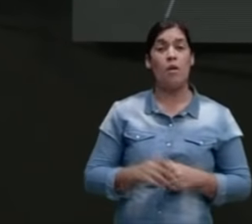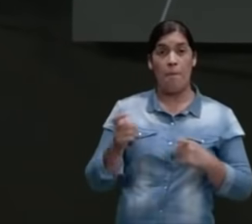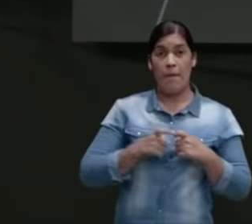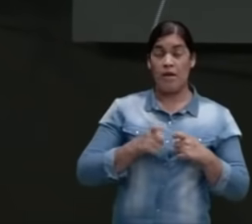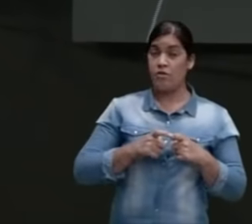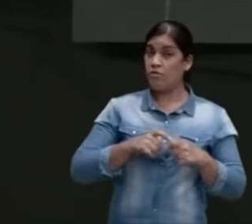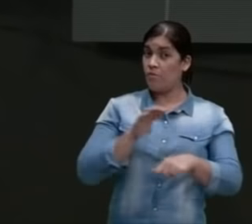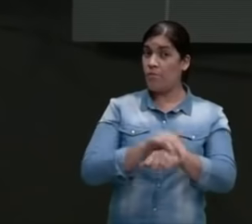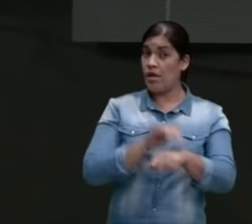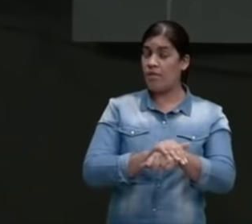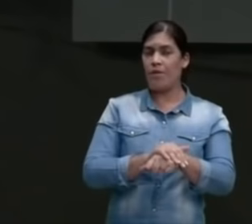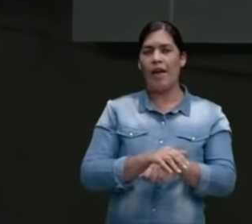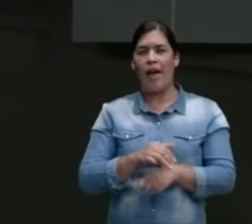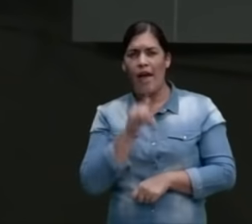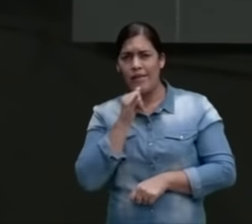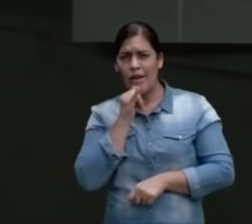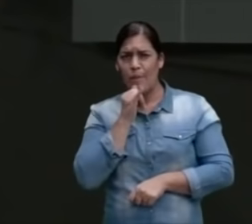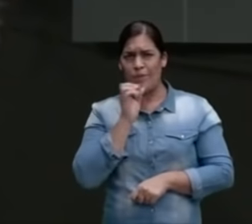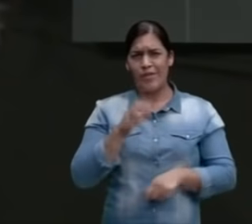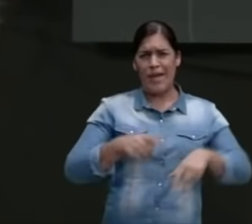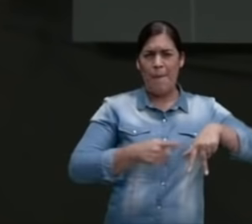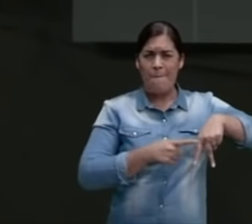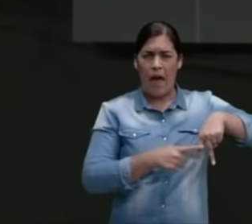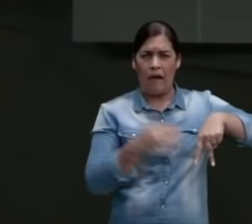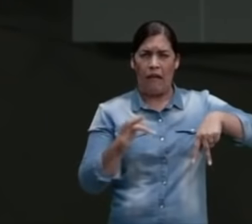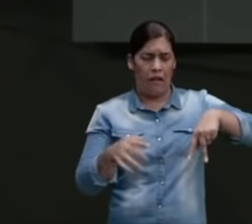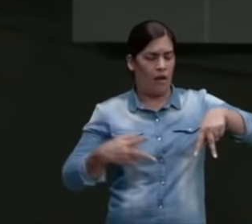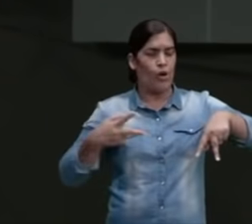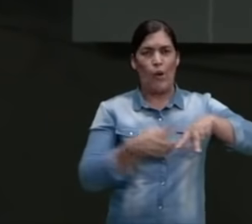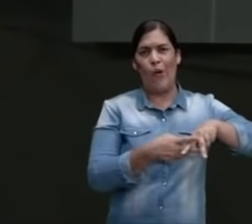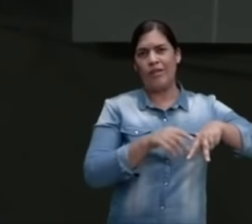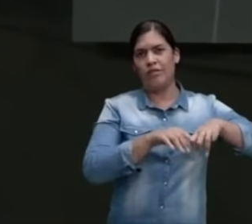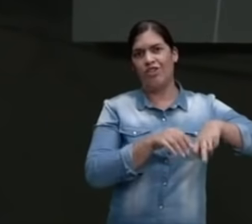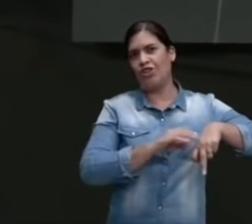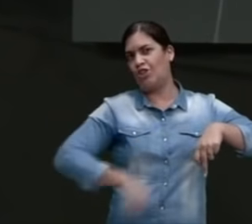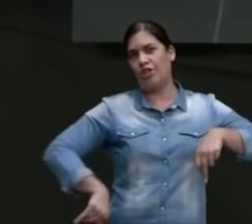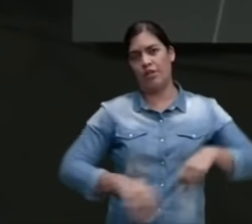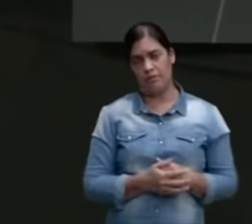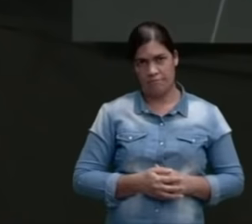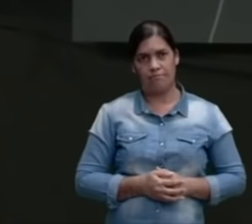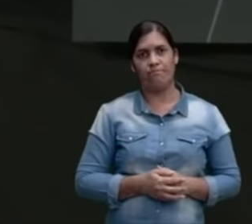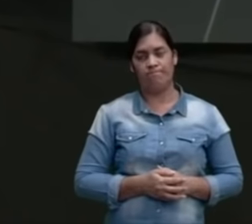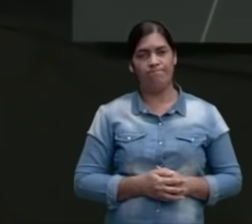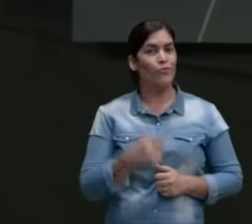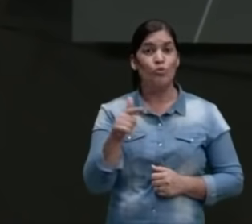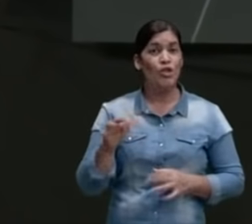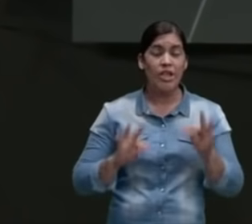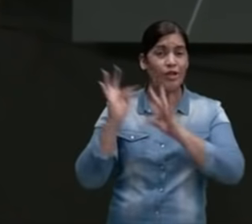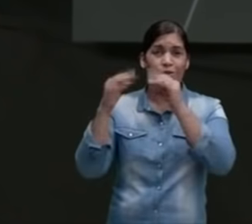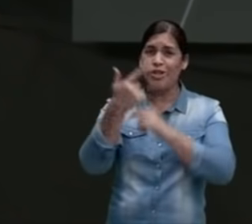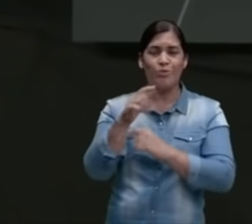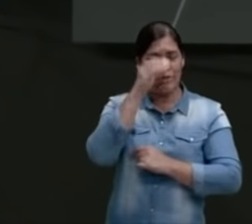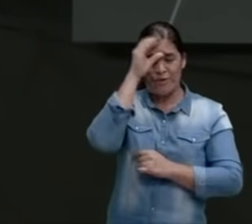o mais rápido, porque não tinha o que fazer, porque não tinha recurso, não tinha uma tecnologia, não tinha o